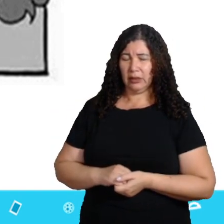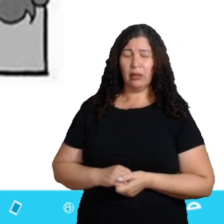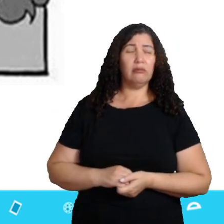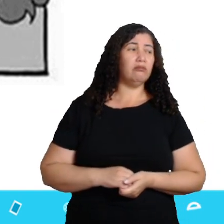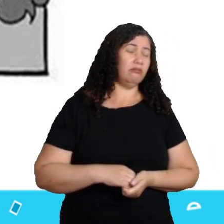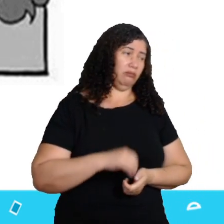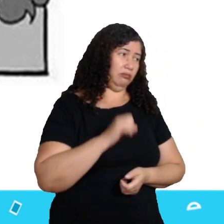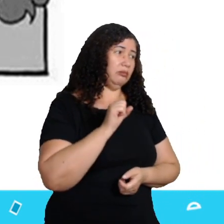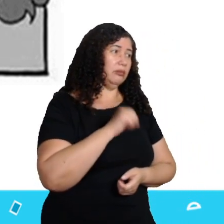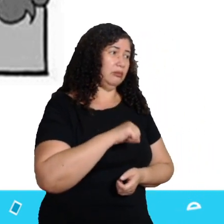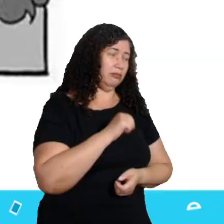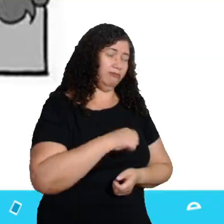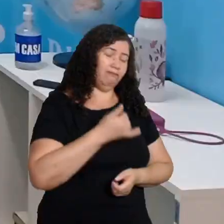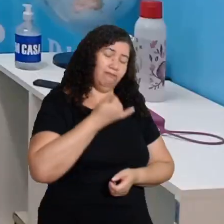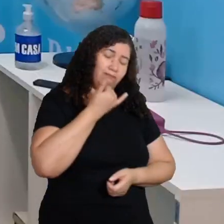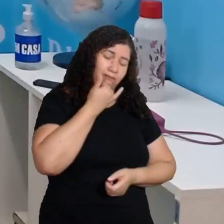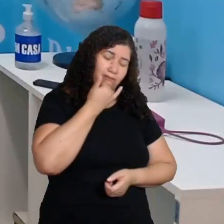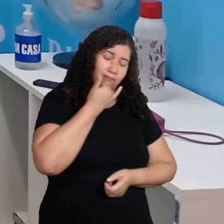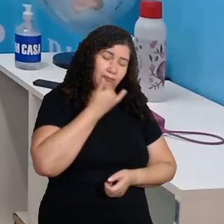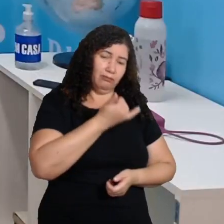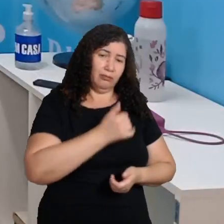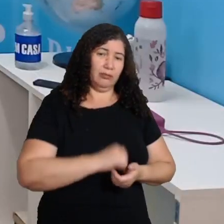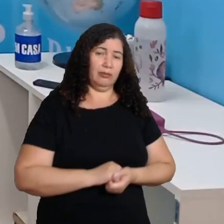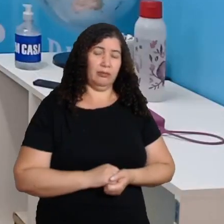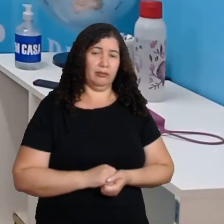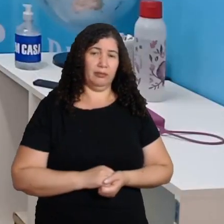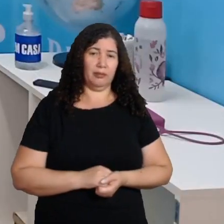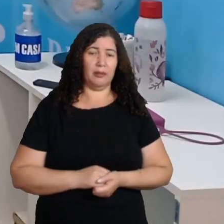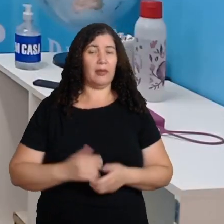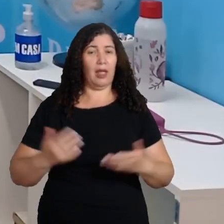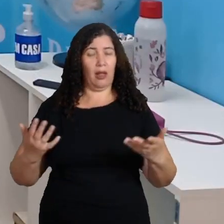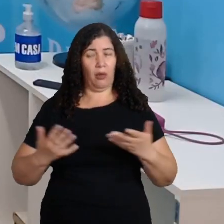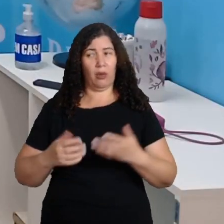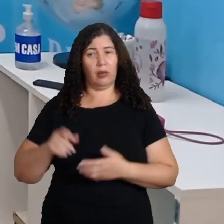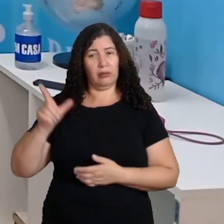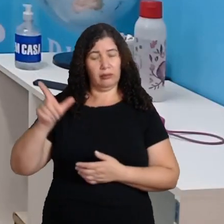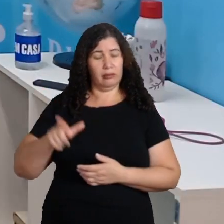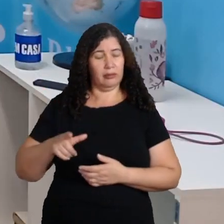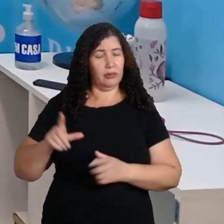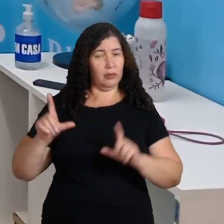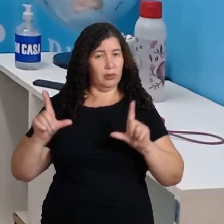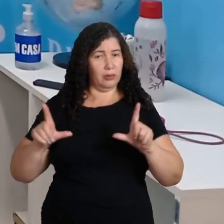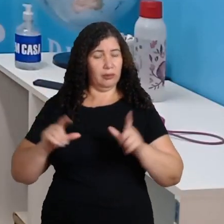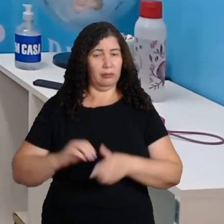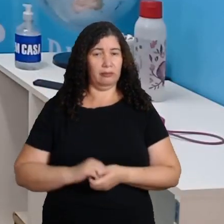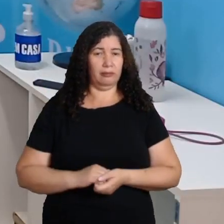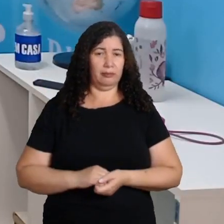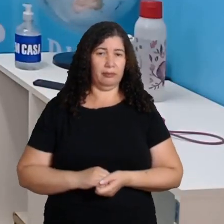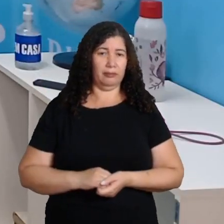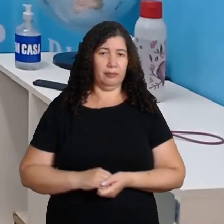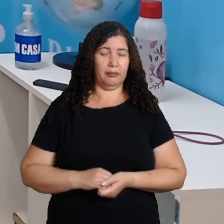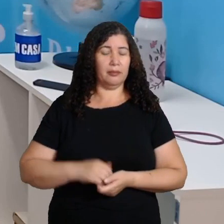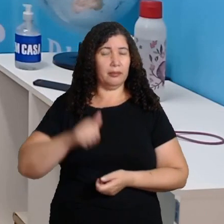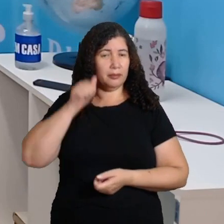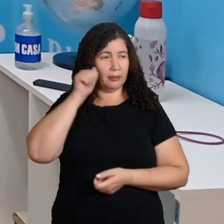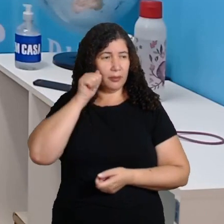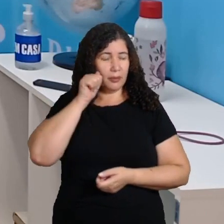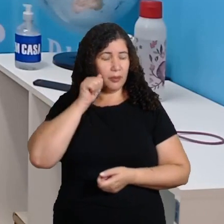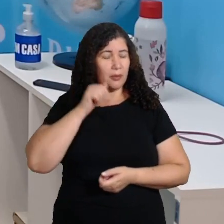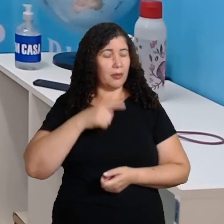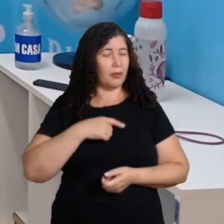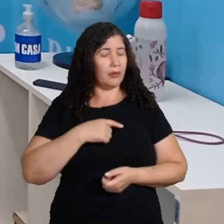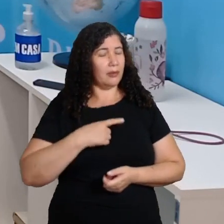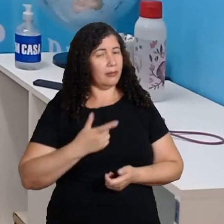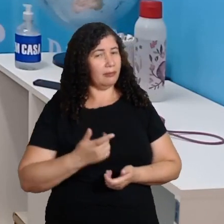Sinto muito. Vamos agora para o segundo quadro. A moça que escutava a